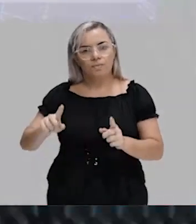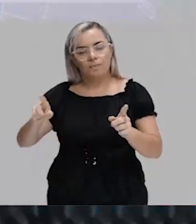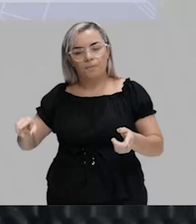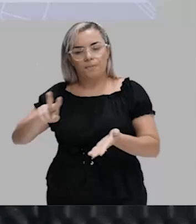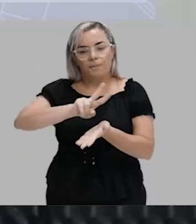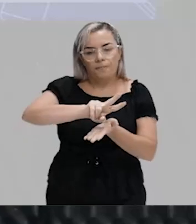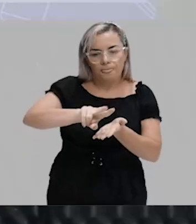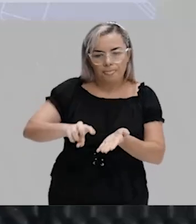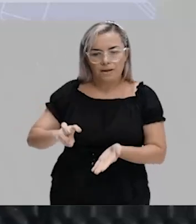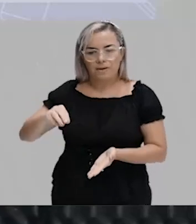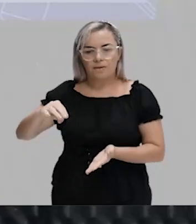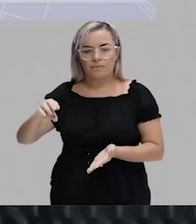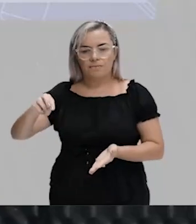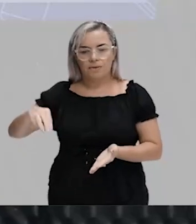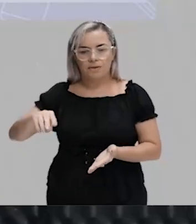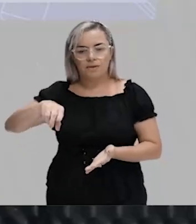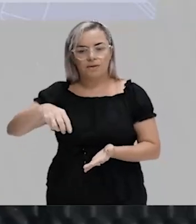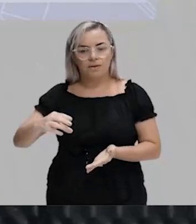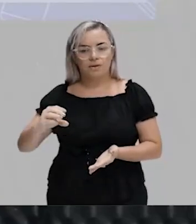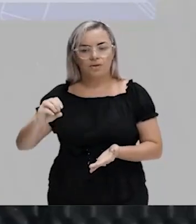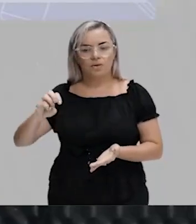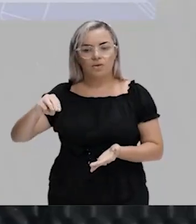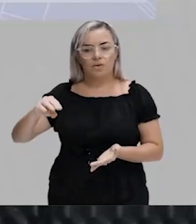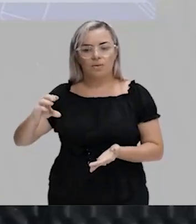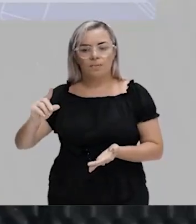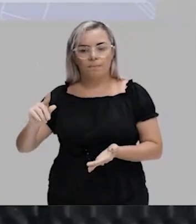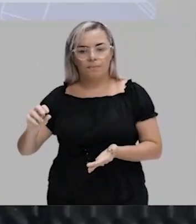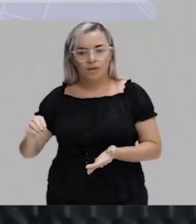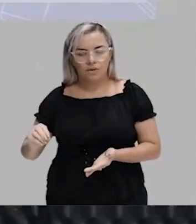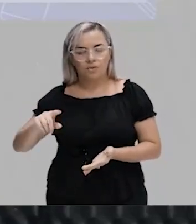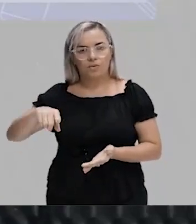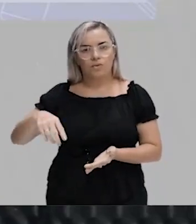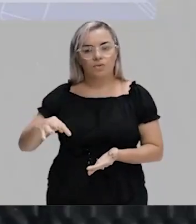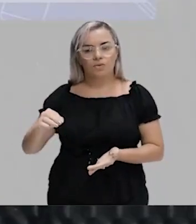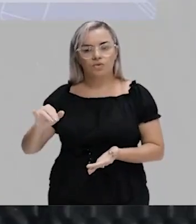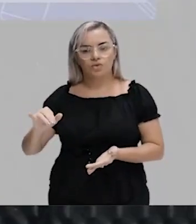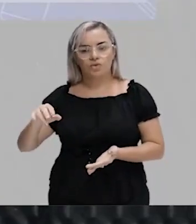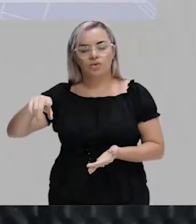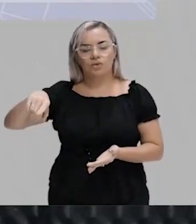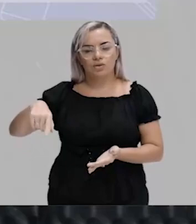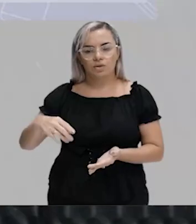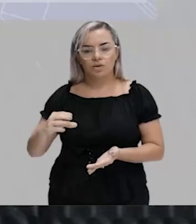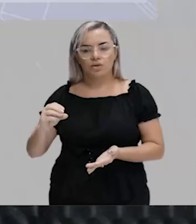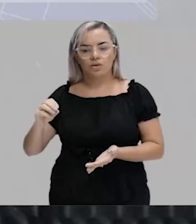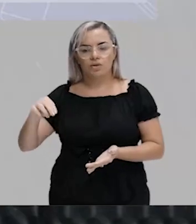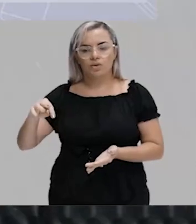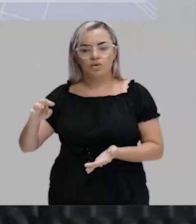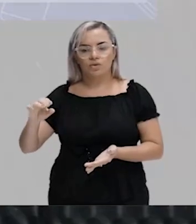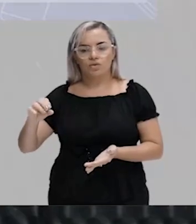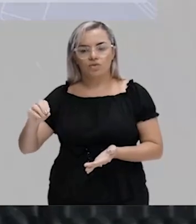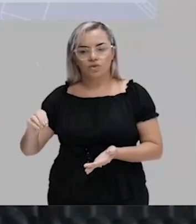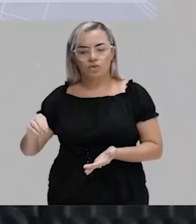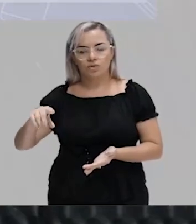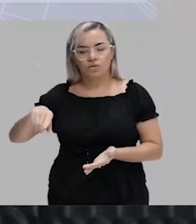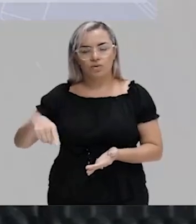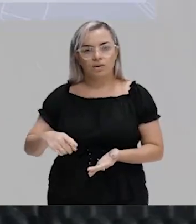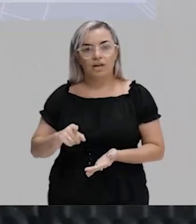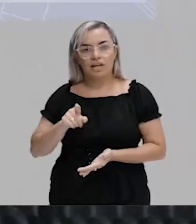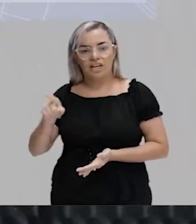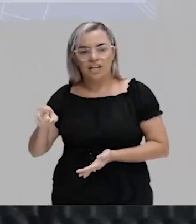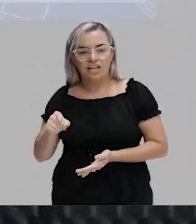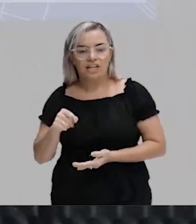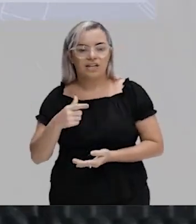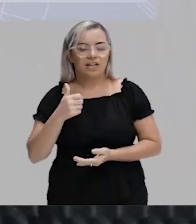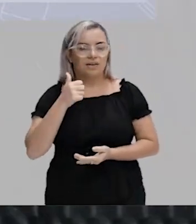contigo, ele, ela, nós, conosco, vós, convosco, eles e